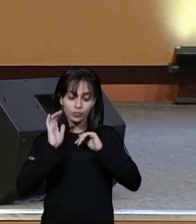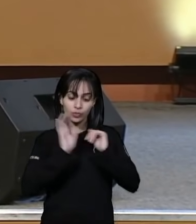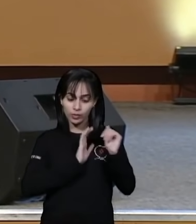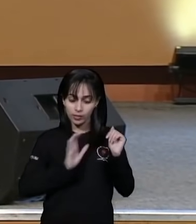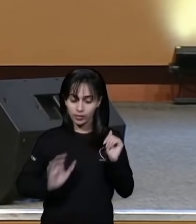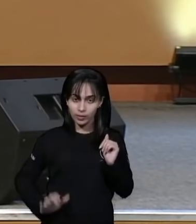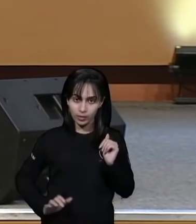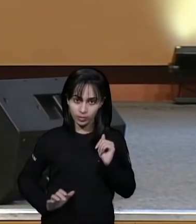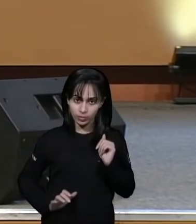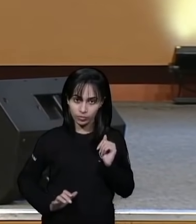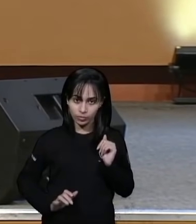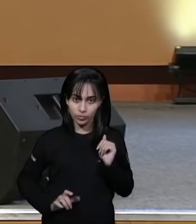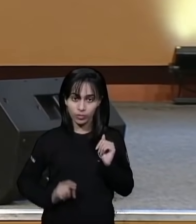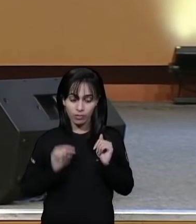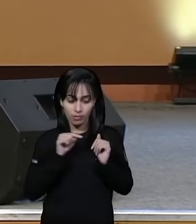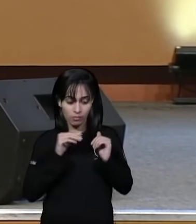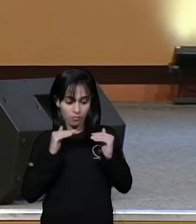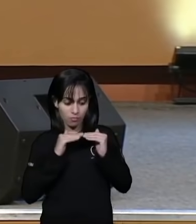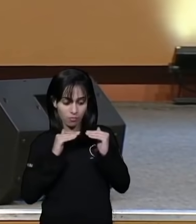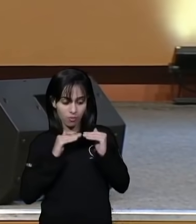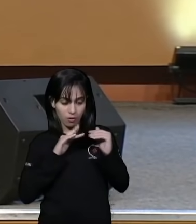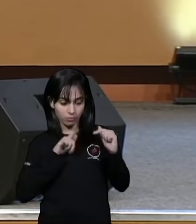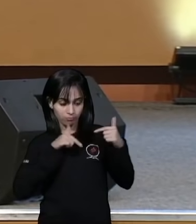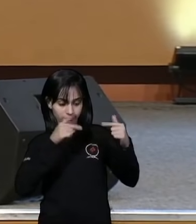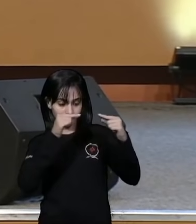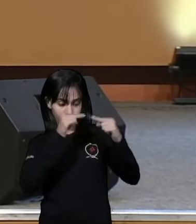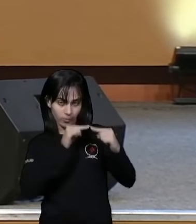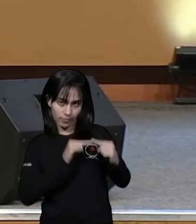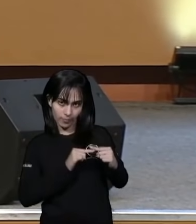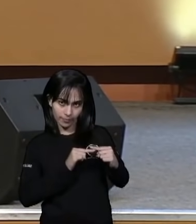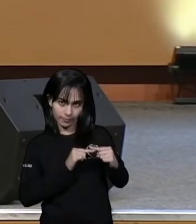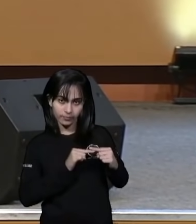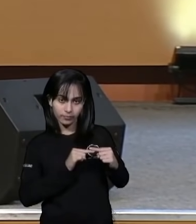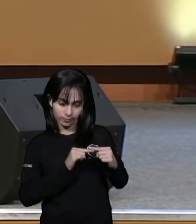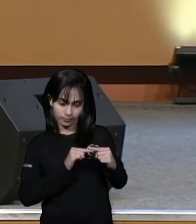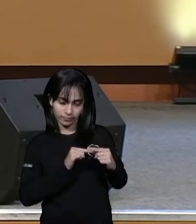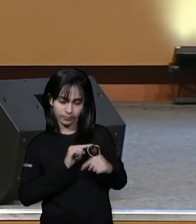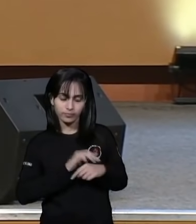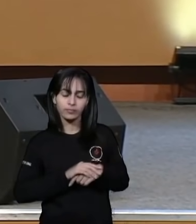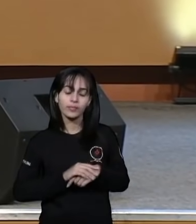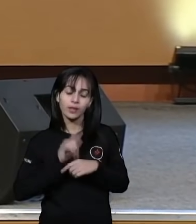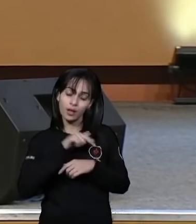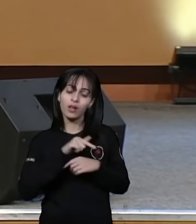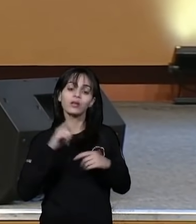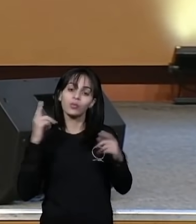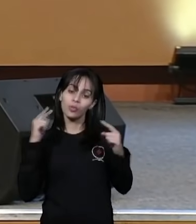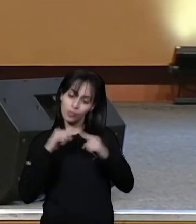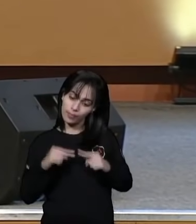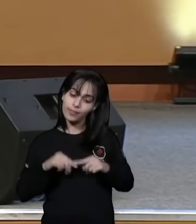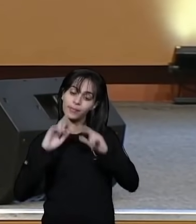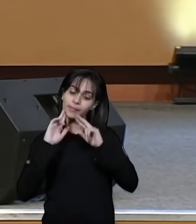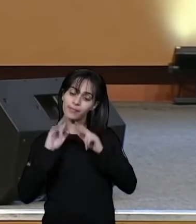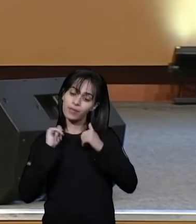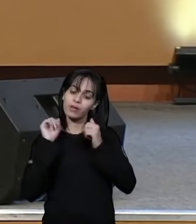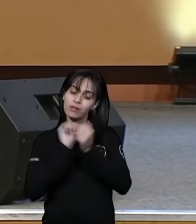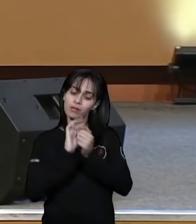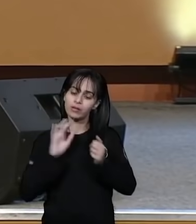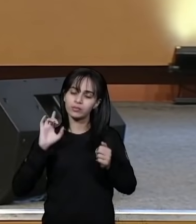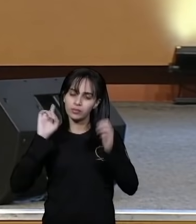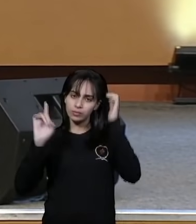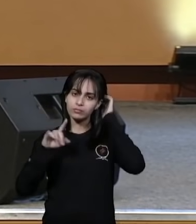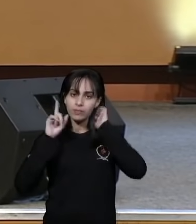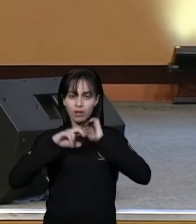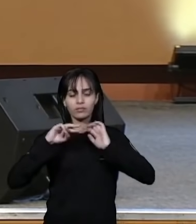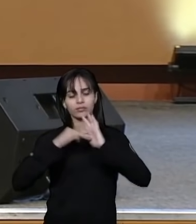Cristo Ele concorda que elas se manifestem e elas se manifestam para a glória de Deus é